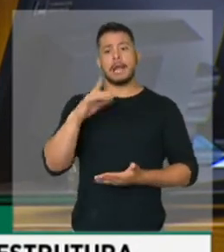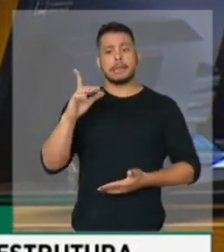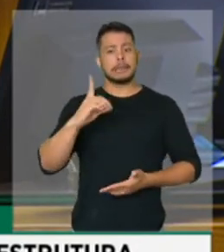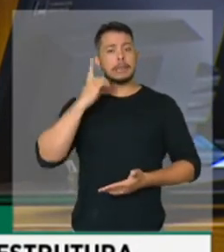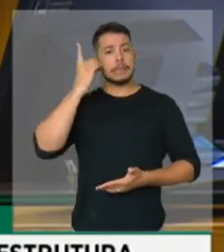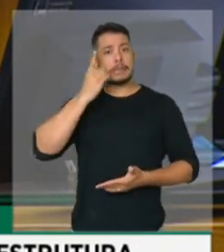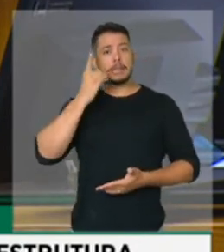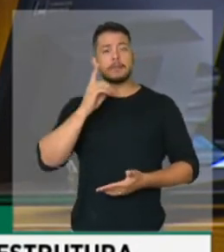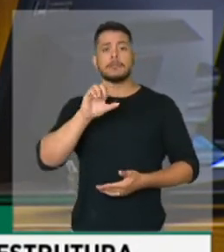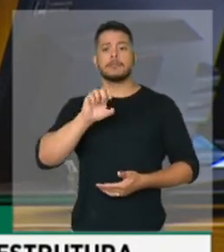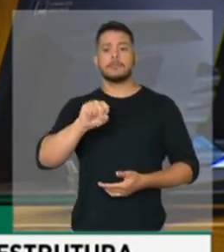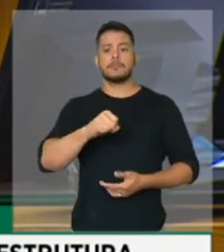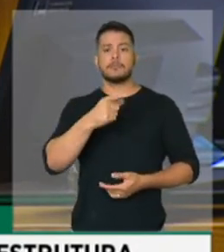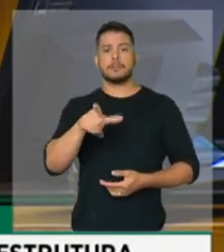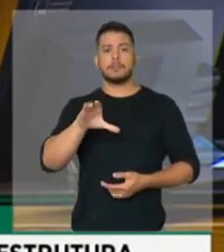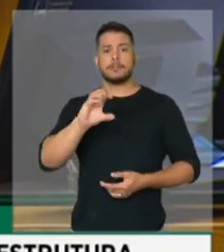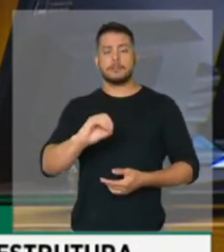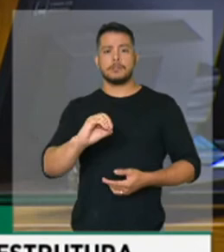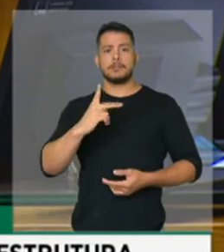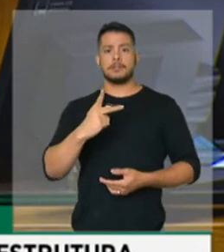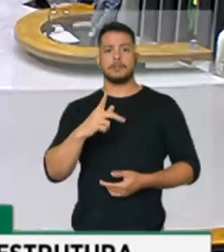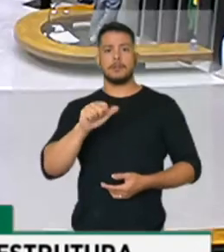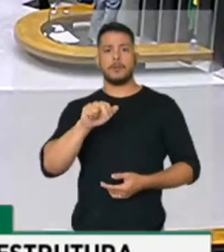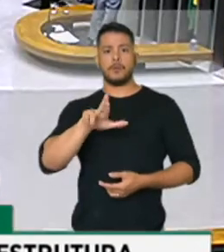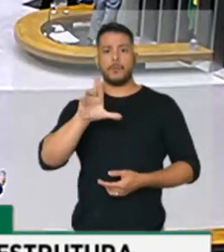Alex Manente.